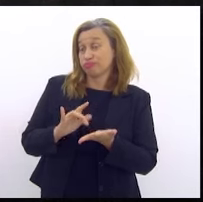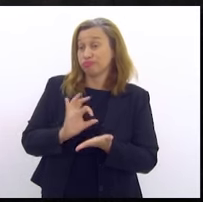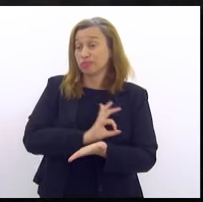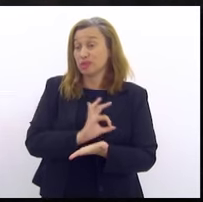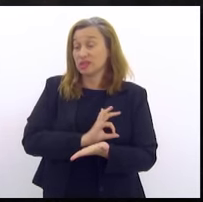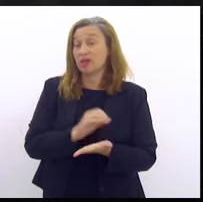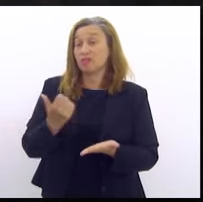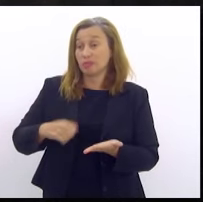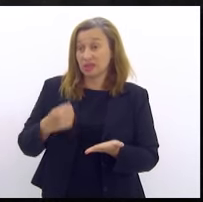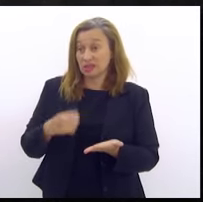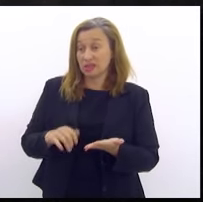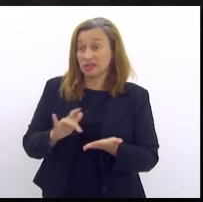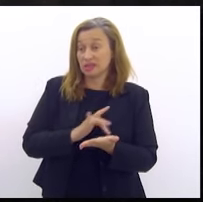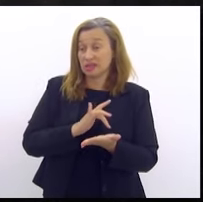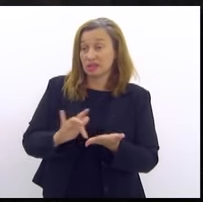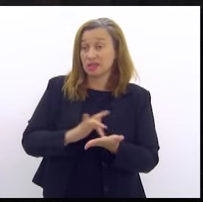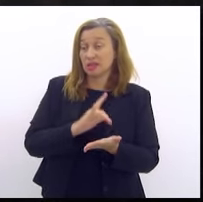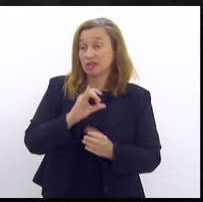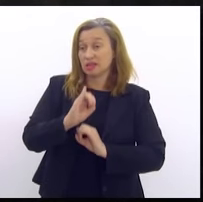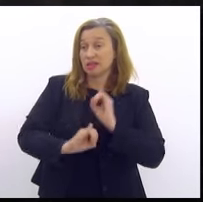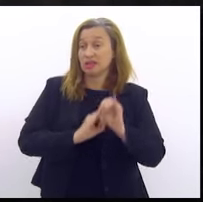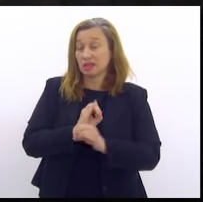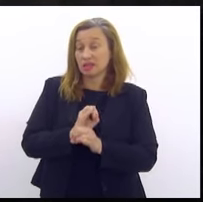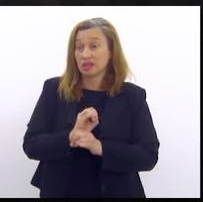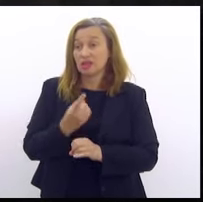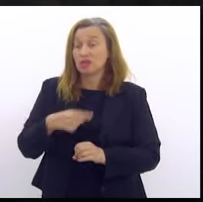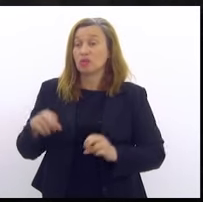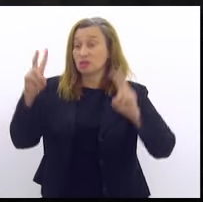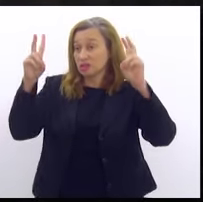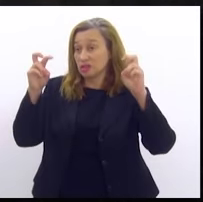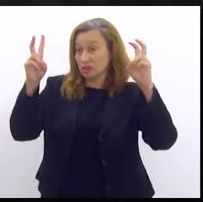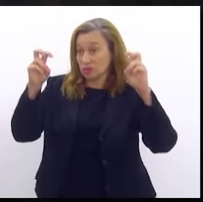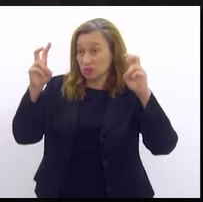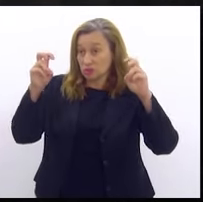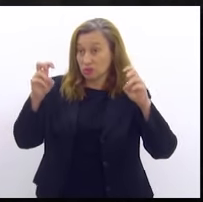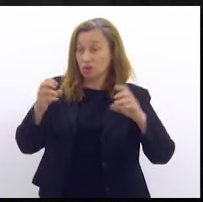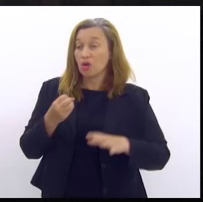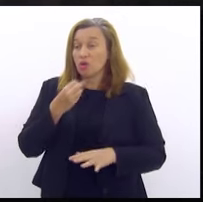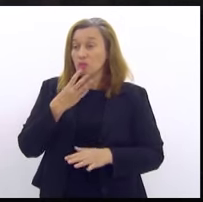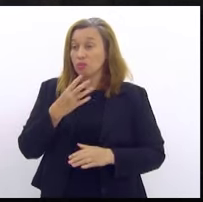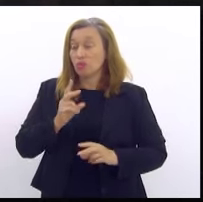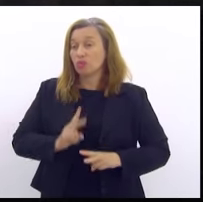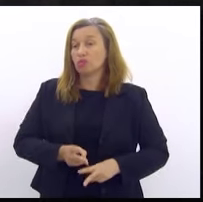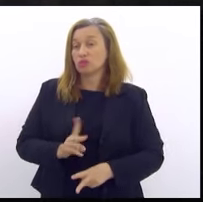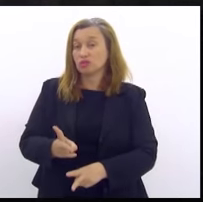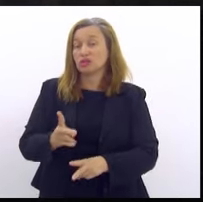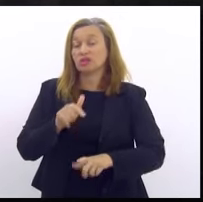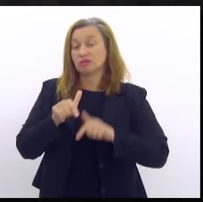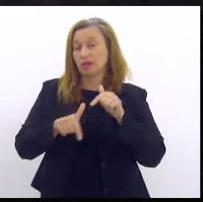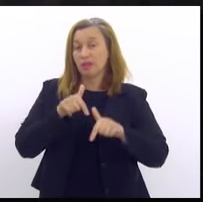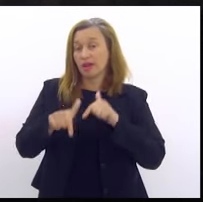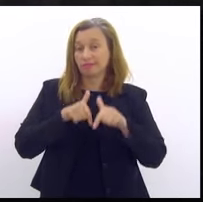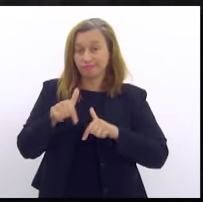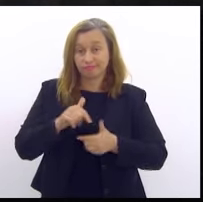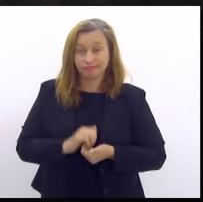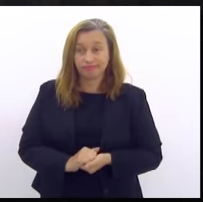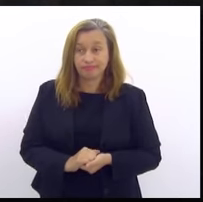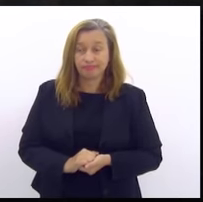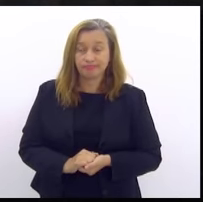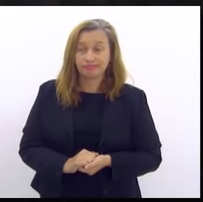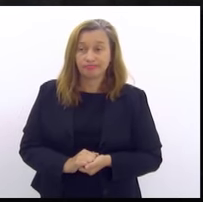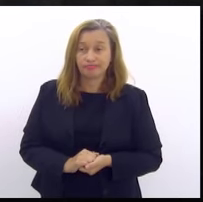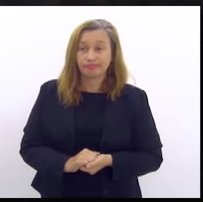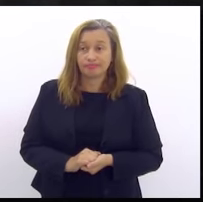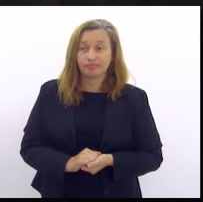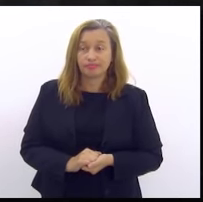serviço, regulamentações e outros assuntos pertinentes ao bom andamento do serviço. Através